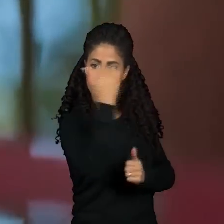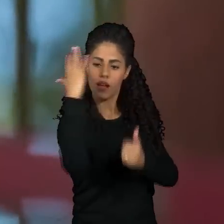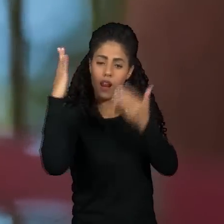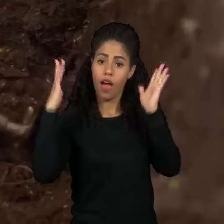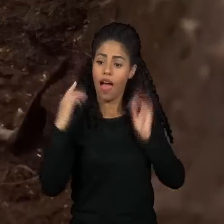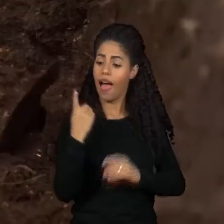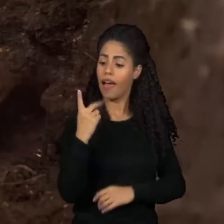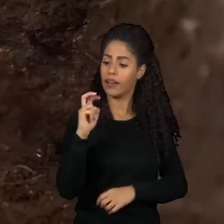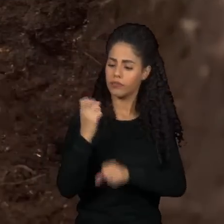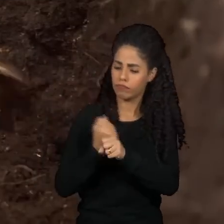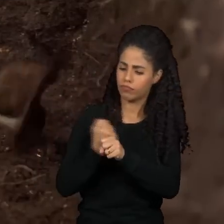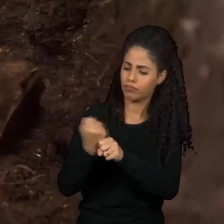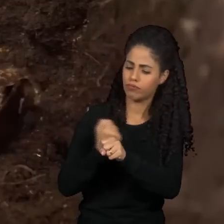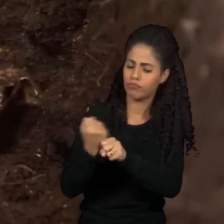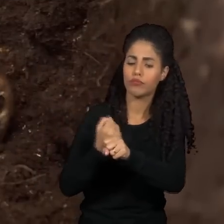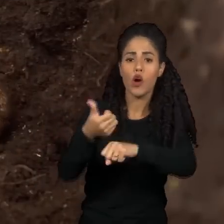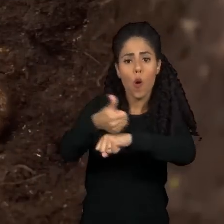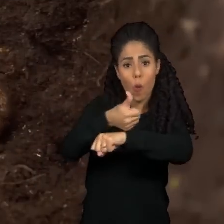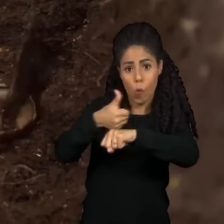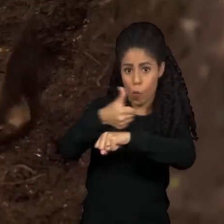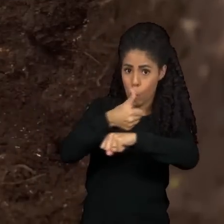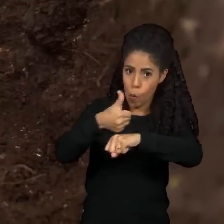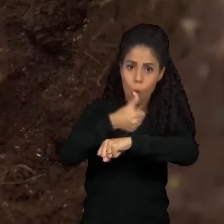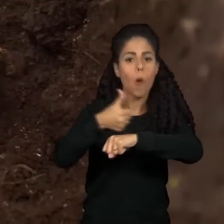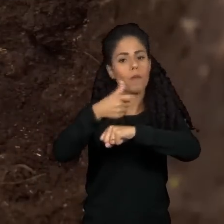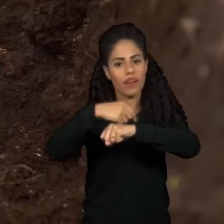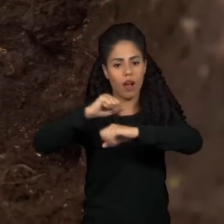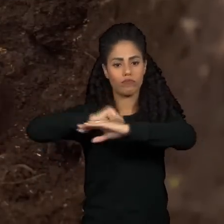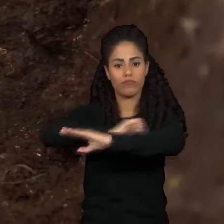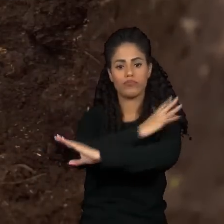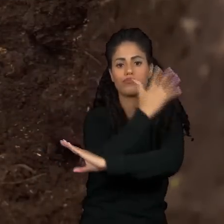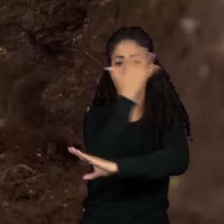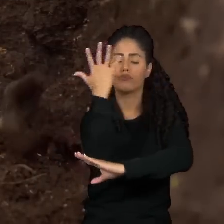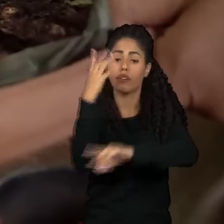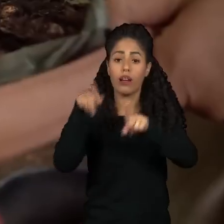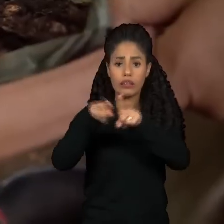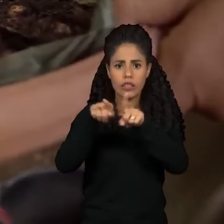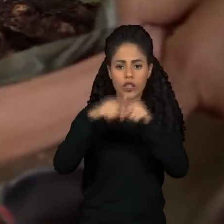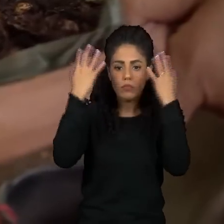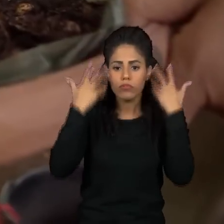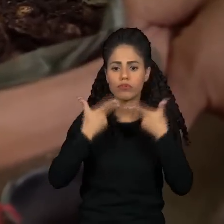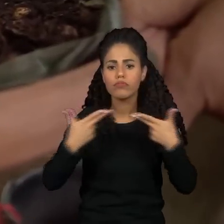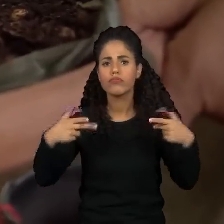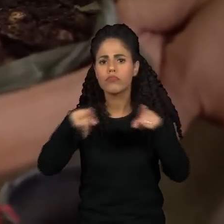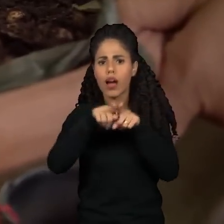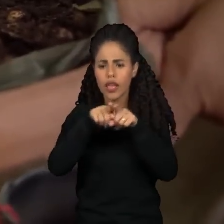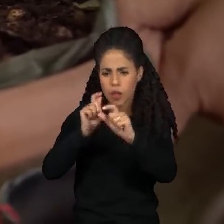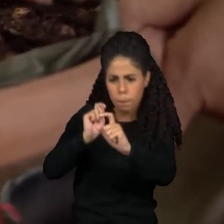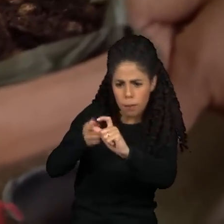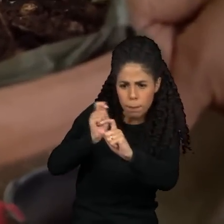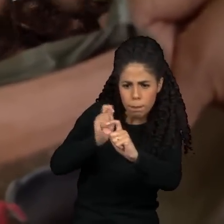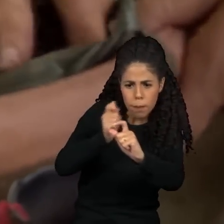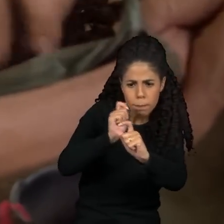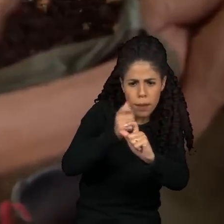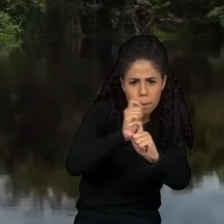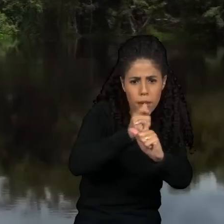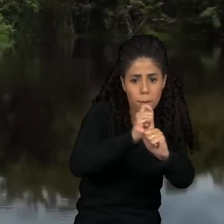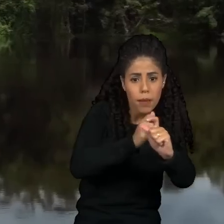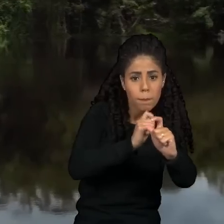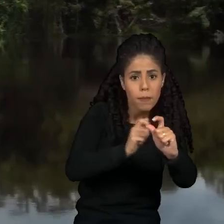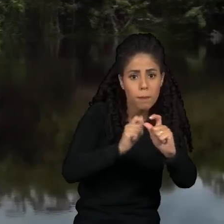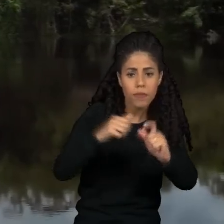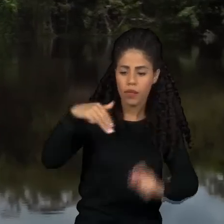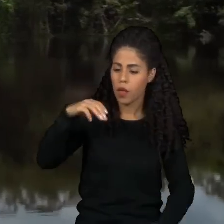de especialistas em fauna, flora e outros elementos, escava o sítio arqueológico Monte Castelo, no